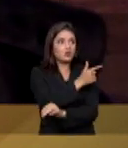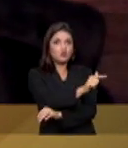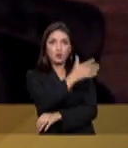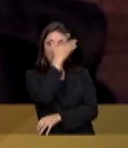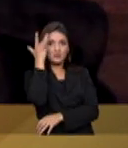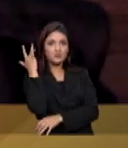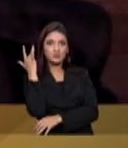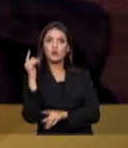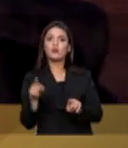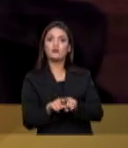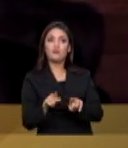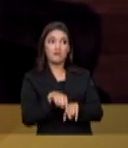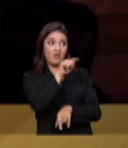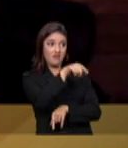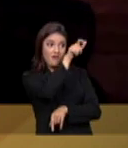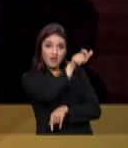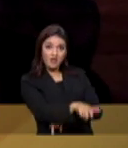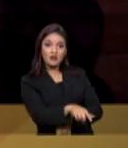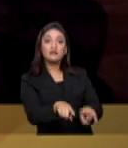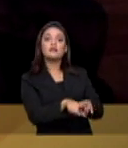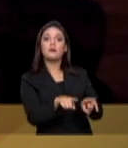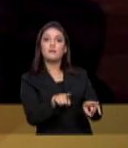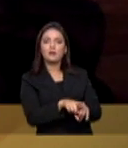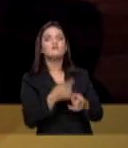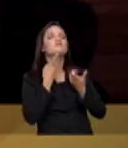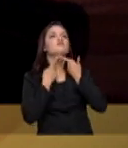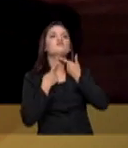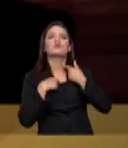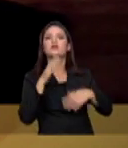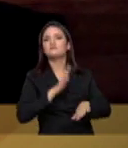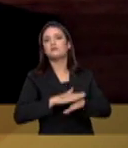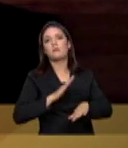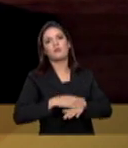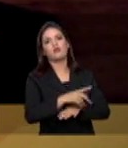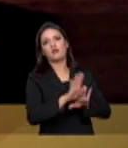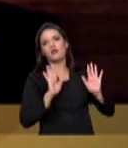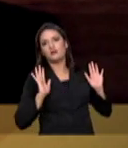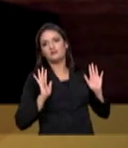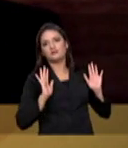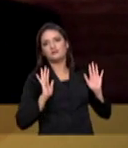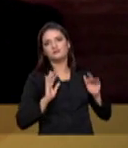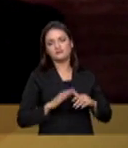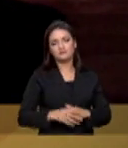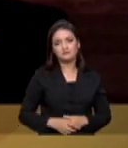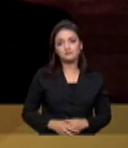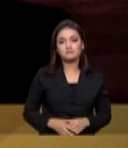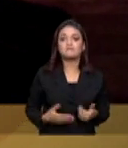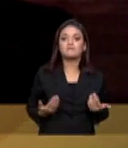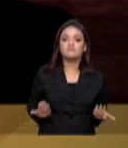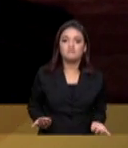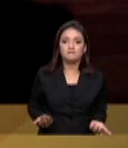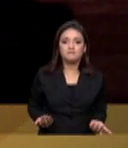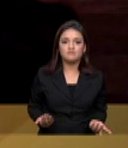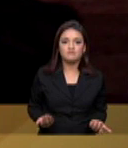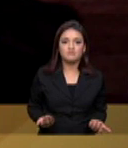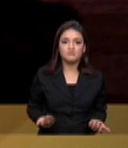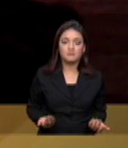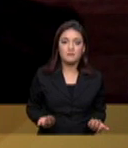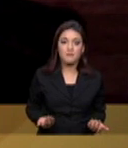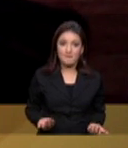outrem de acordo com o seu projeto de vida portanto